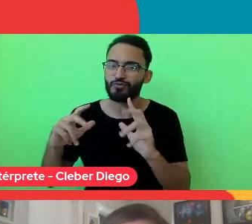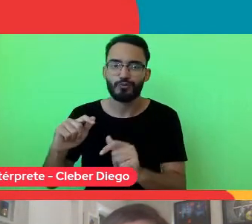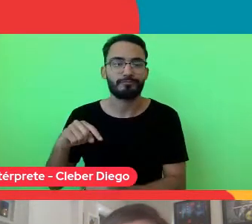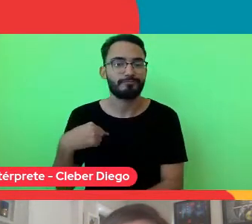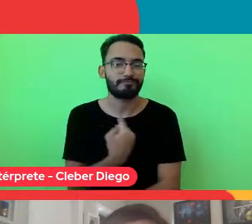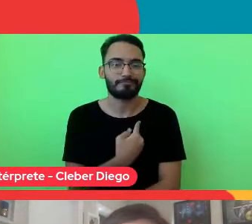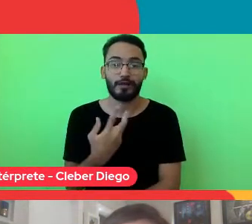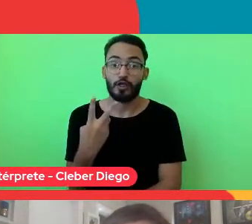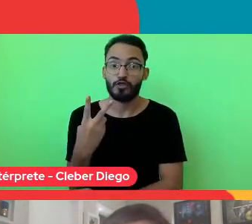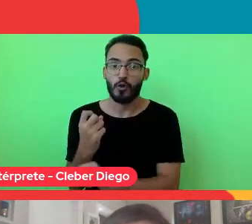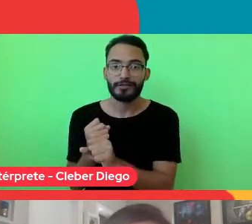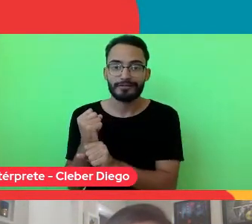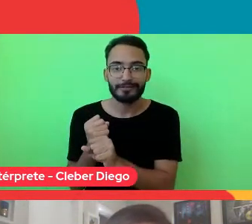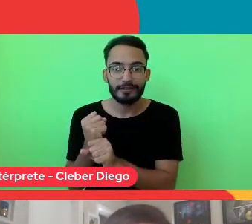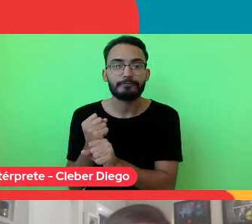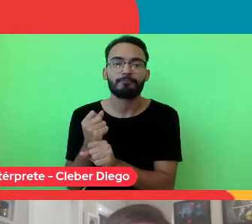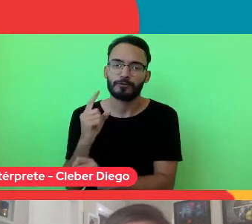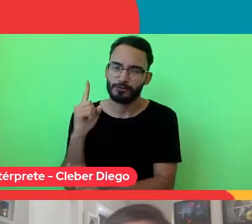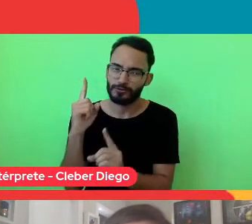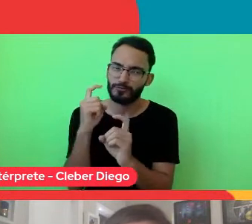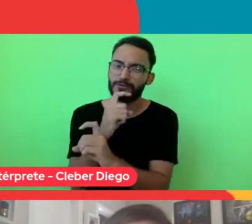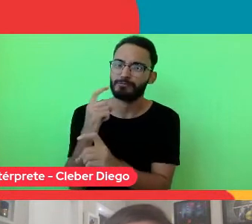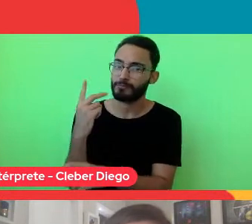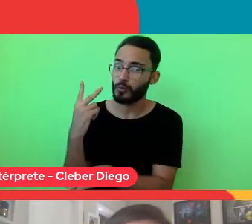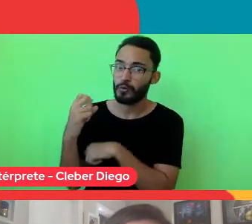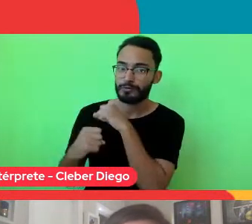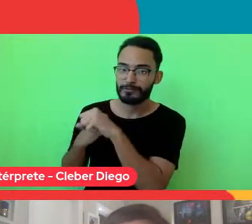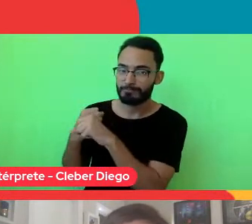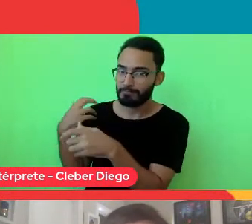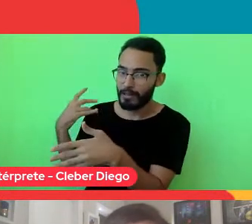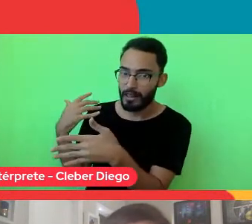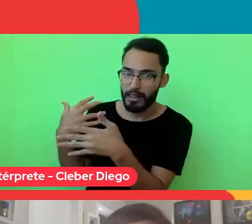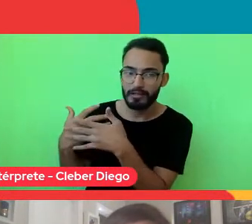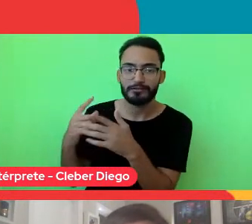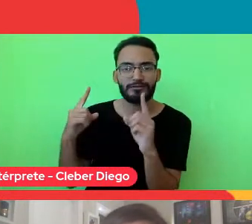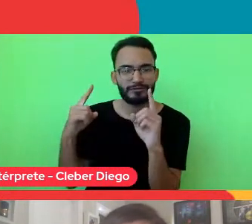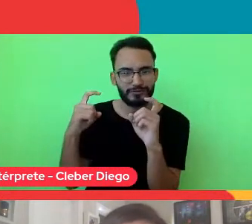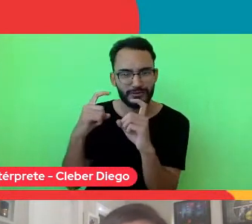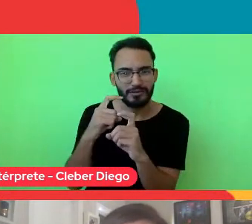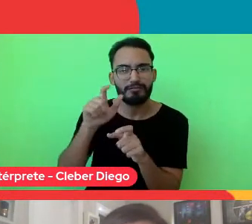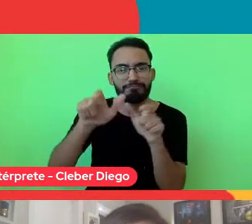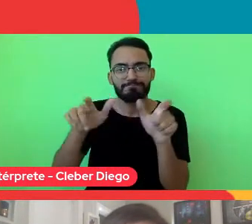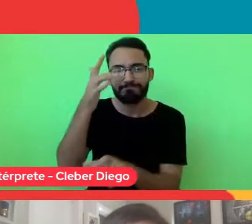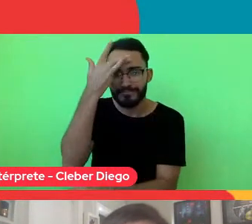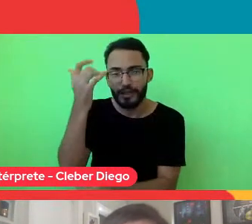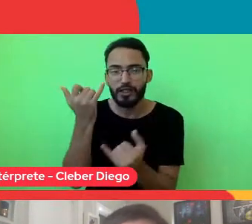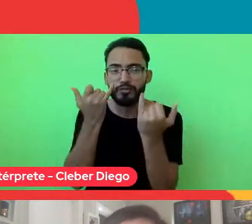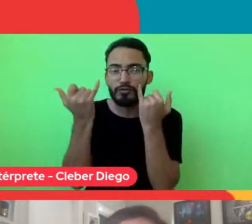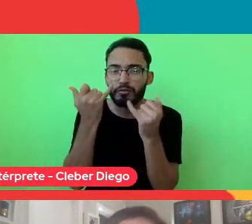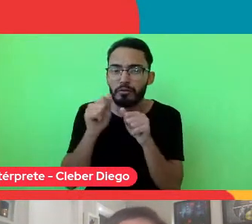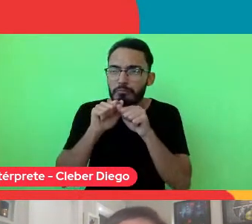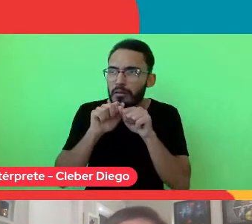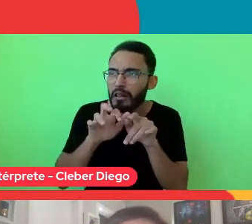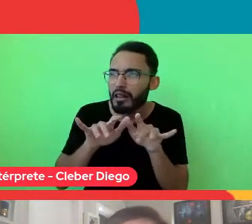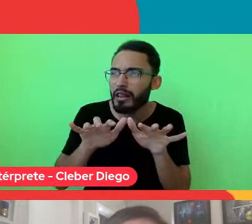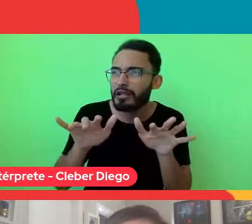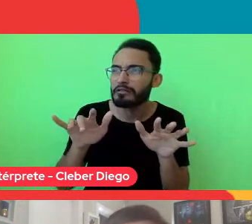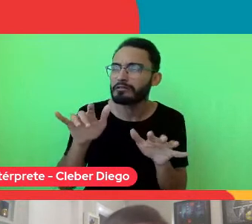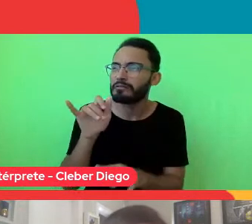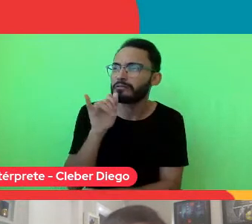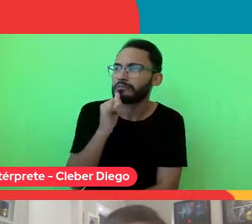foram 2 anos muito difíceis, estamos ainda em um momento difícil, um momento do mundo de notícias tão tristes, né?